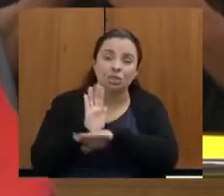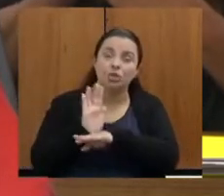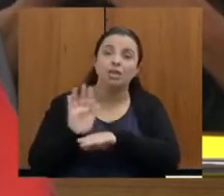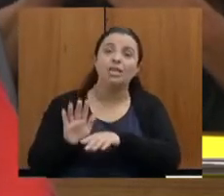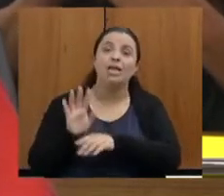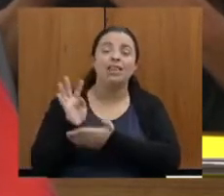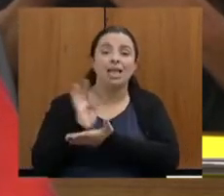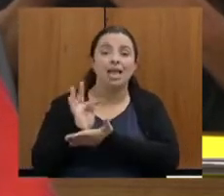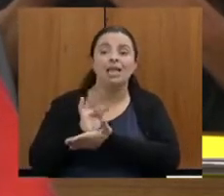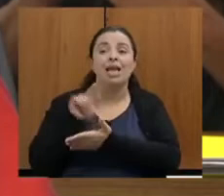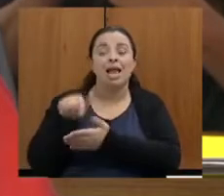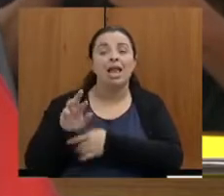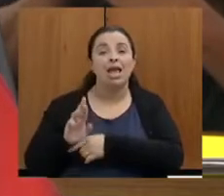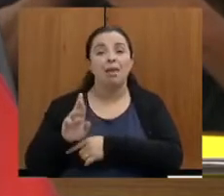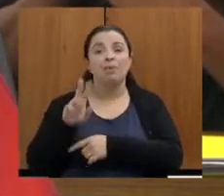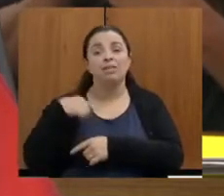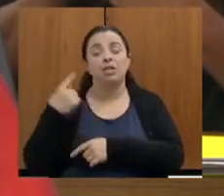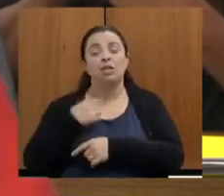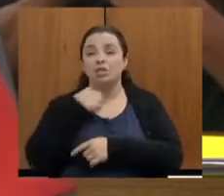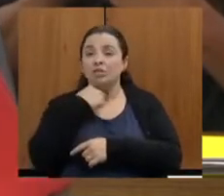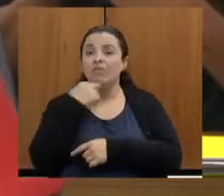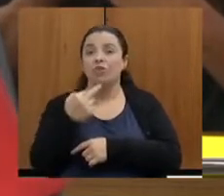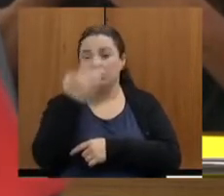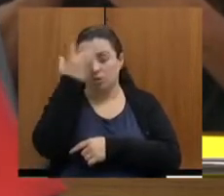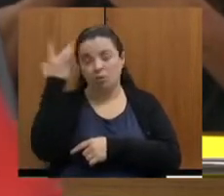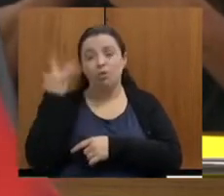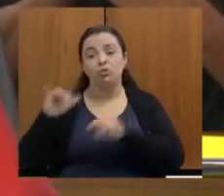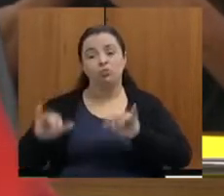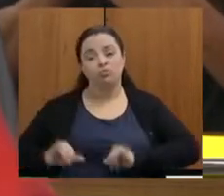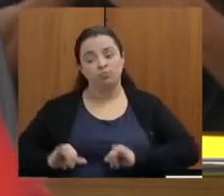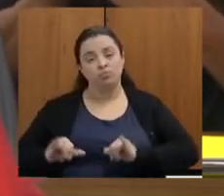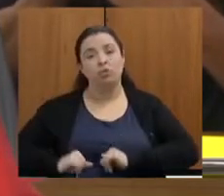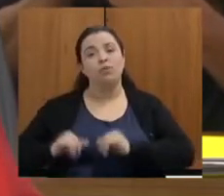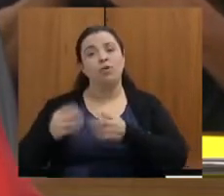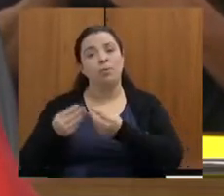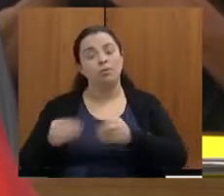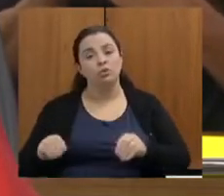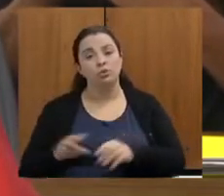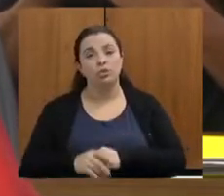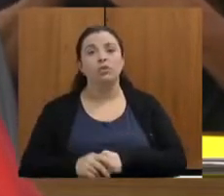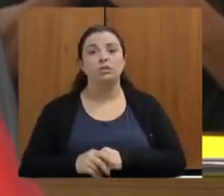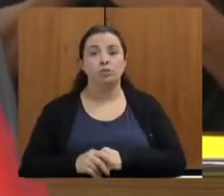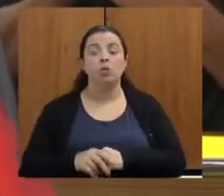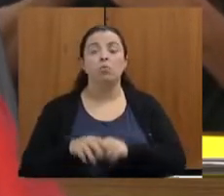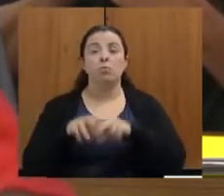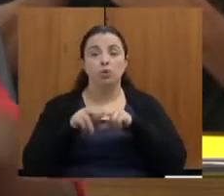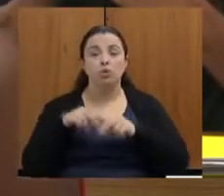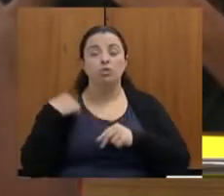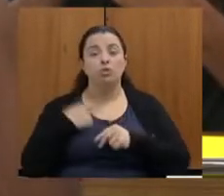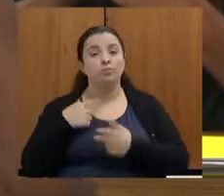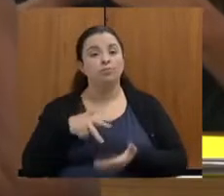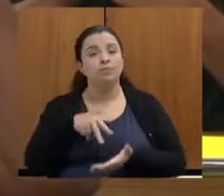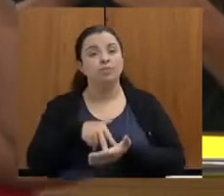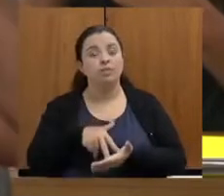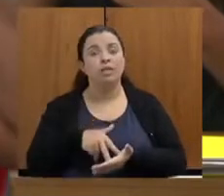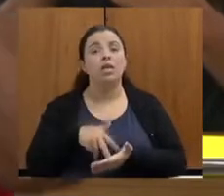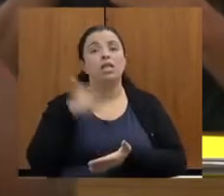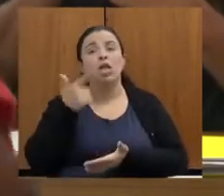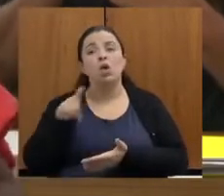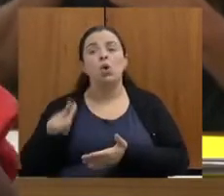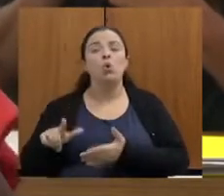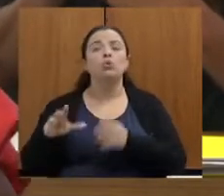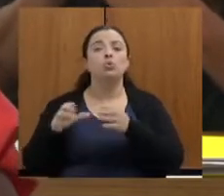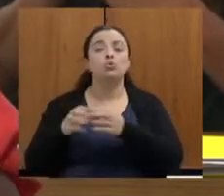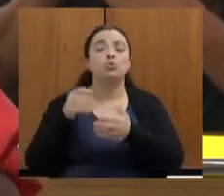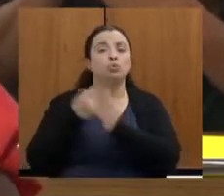nós atingidos e atingidas E aí por ela nós estamos aqui e a outros fonte de luta Quero Agradecer mais